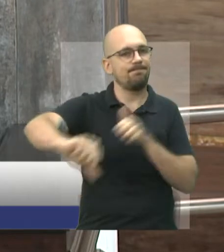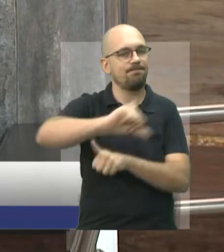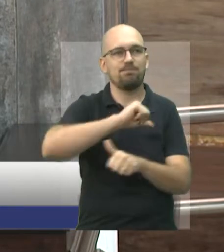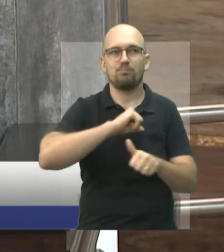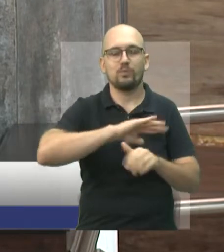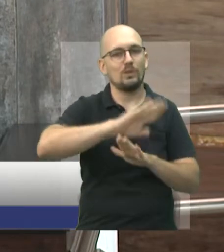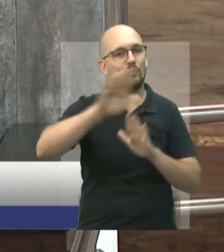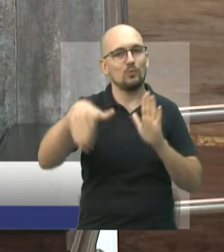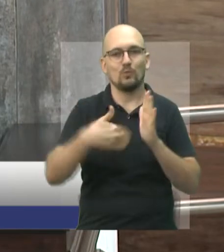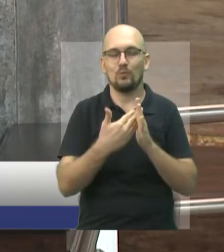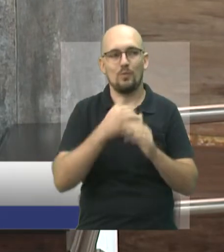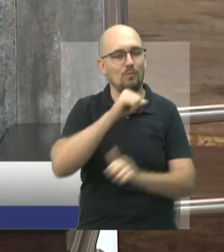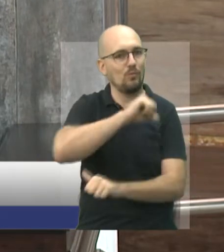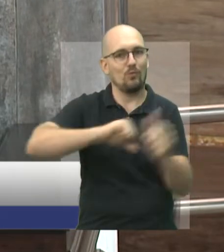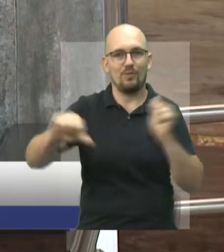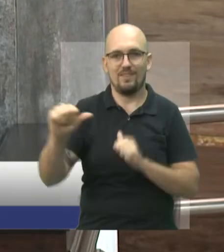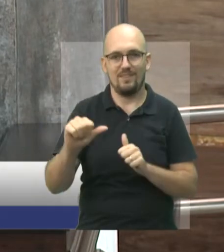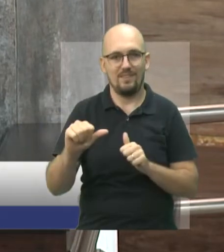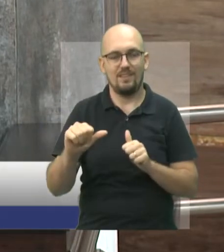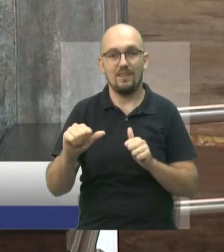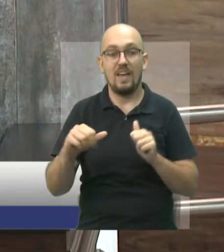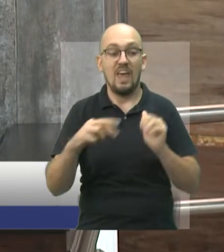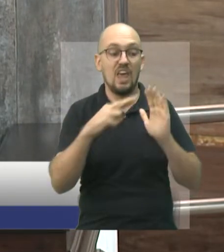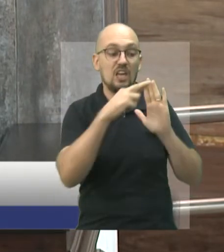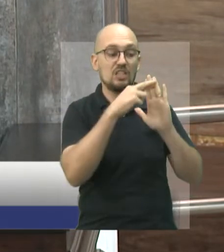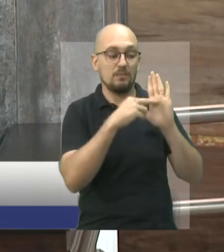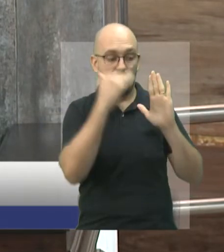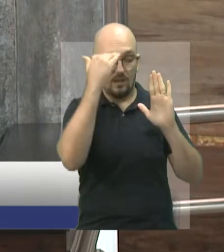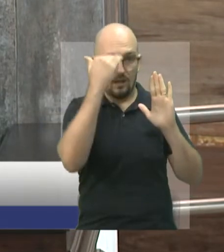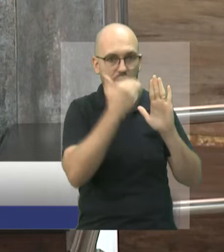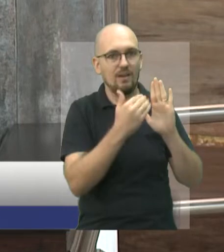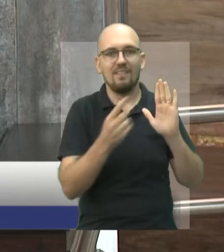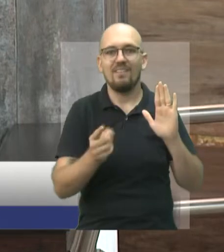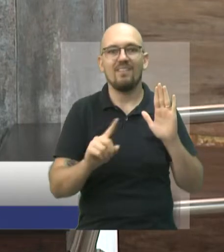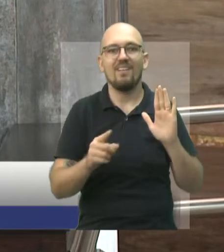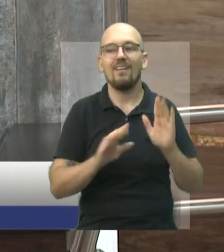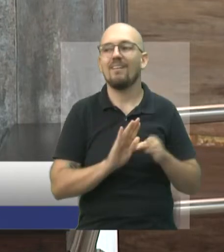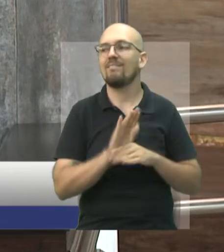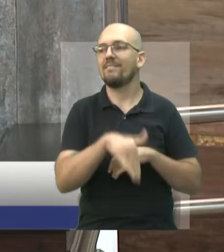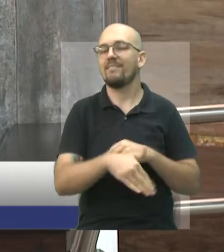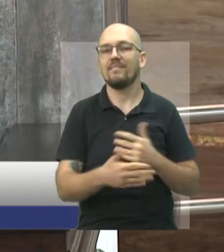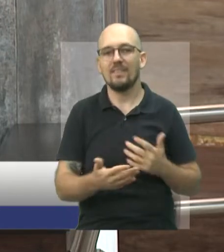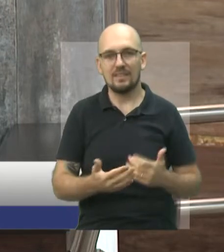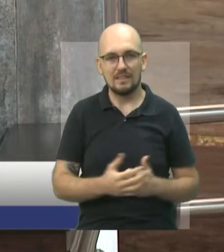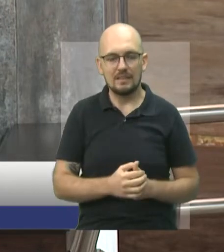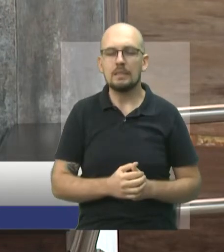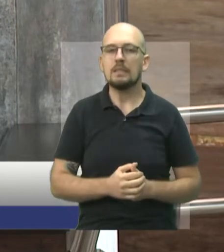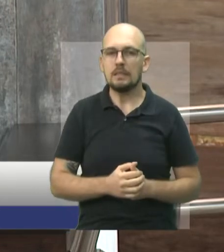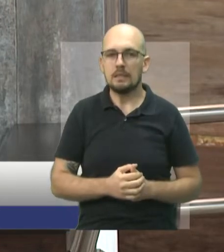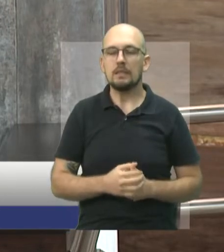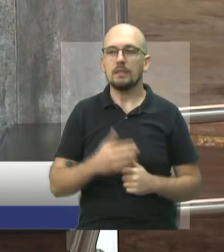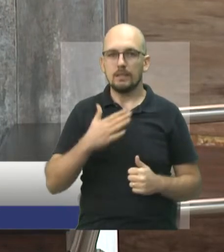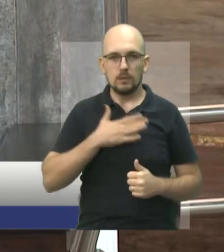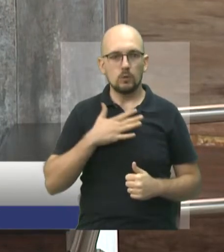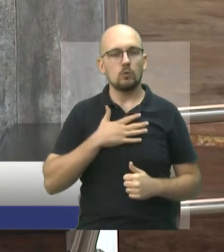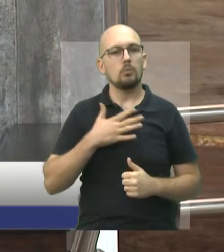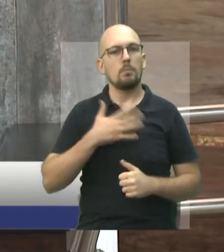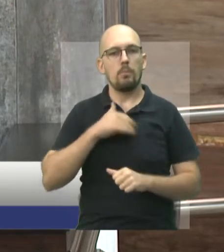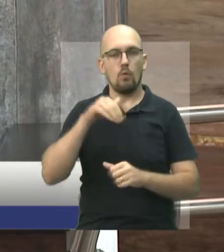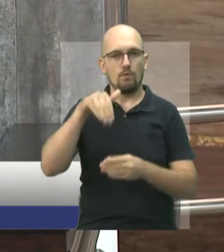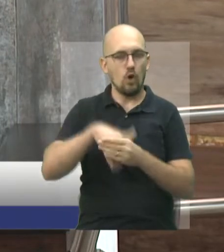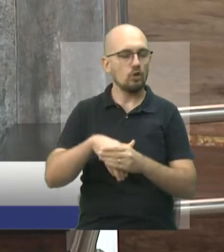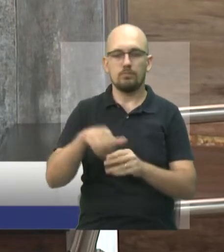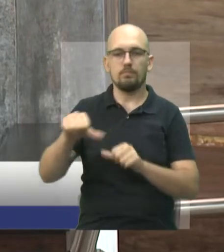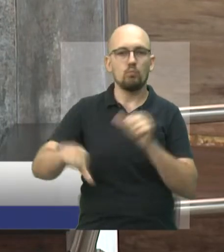ser feito, que é seguir o regimento, seguir as leis. Então isso me faz eu mudar muito o meu voto, porque para mim